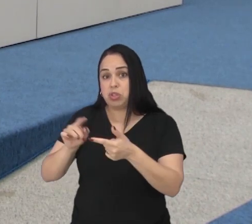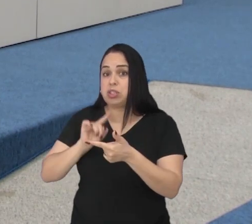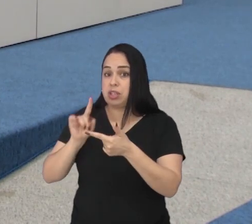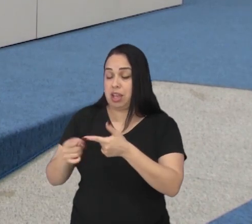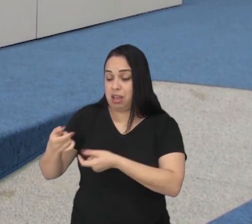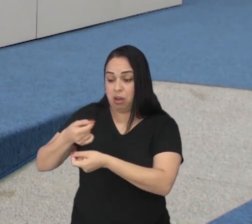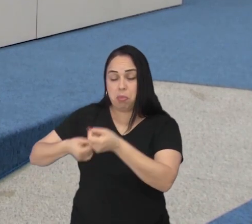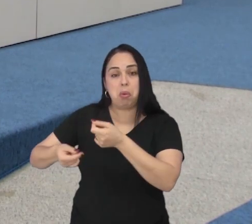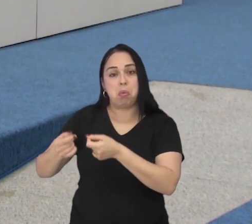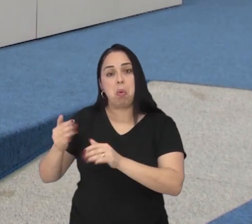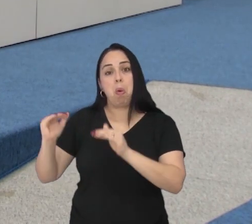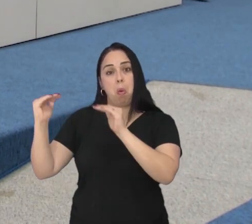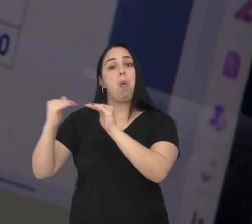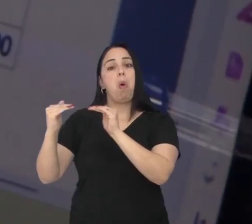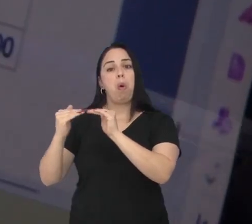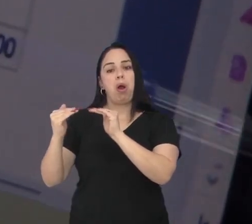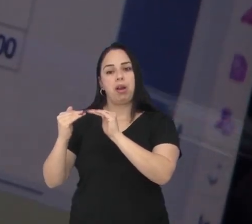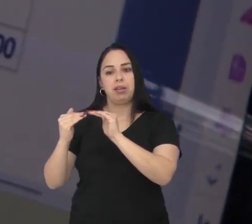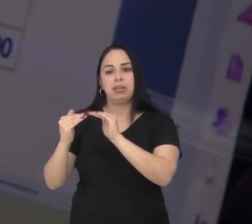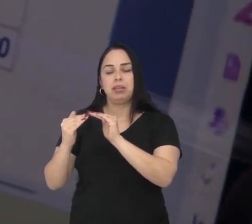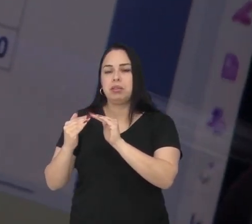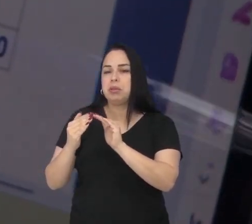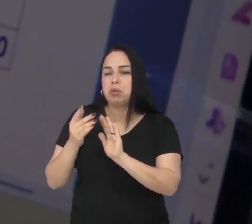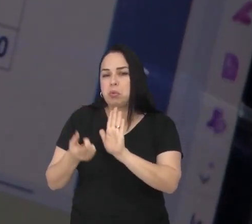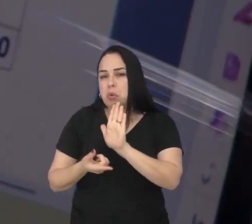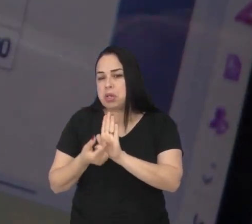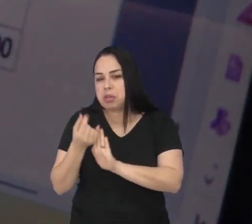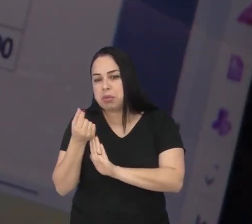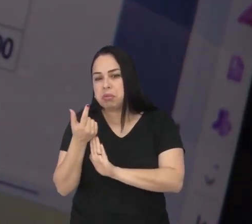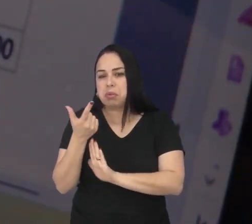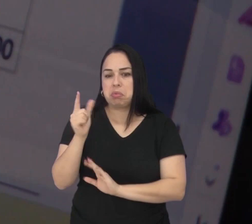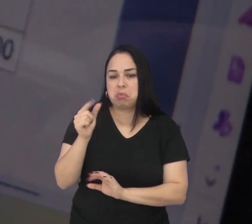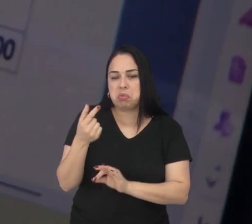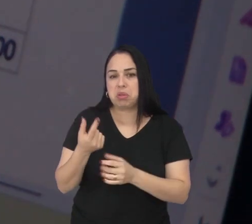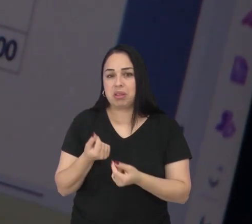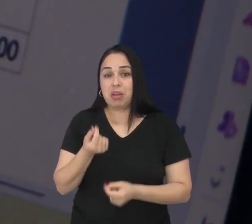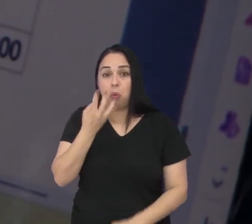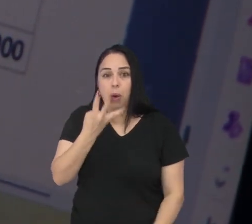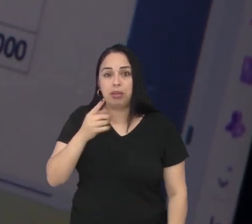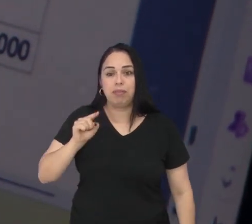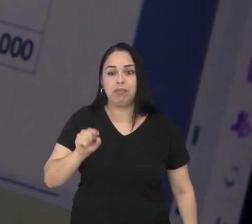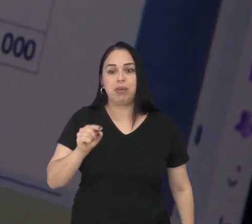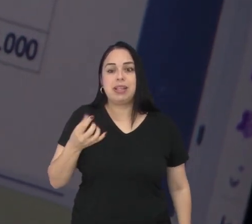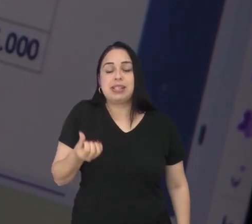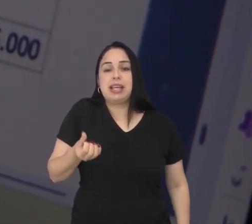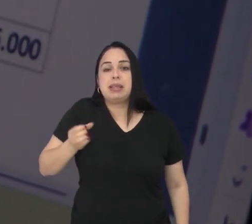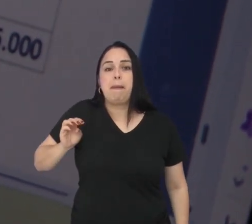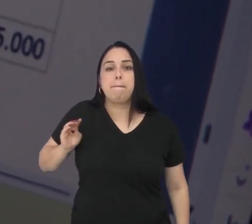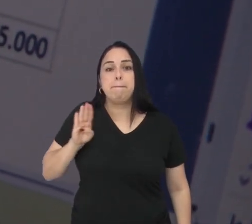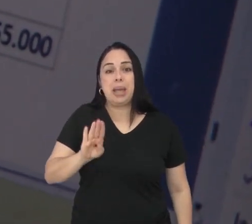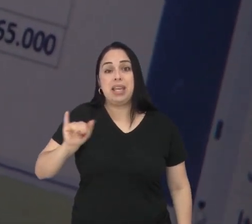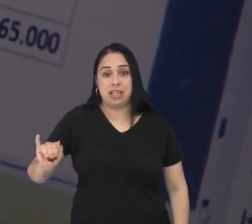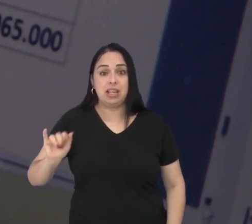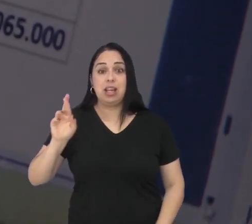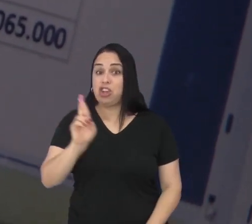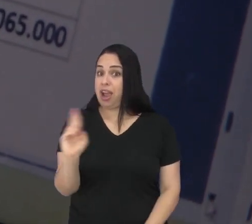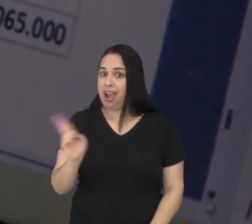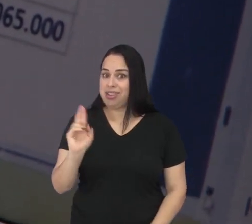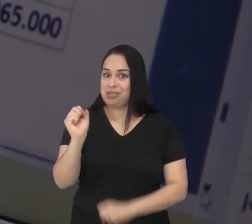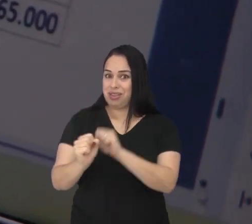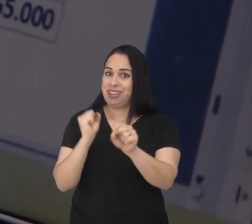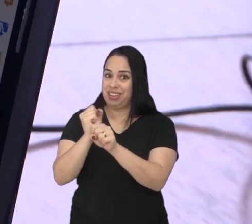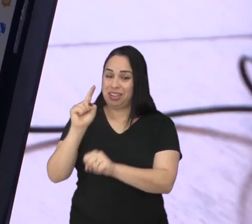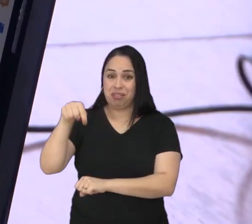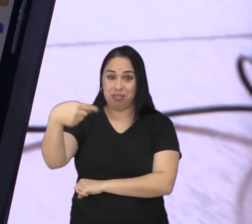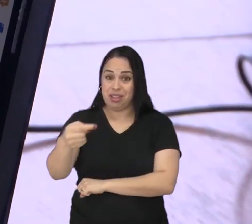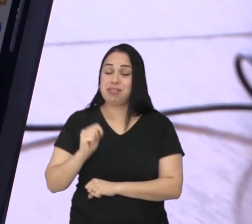e Economia do Legislativo. O texto prevê um orçamento de 4,6 bilhões de reais para o município no ano que